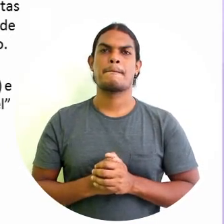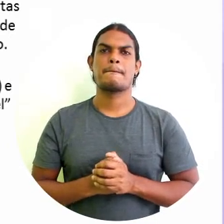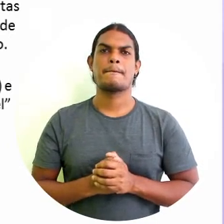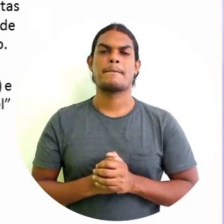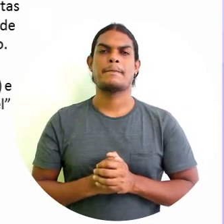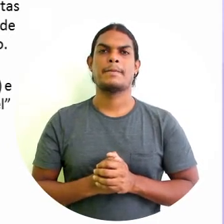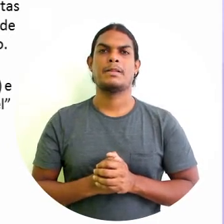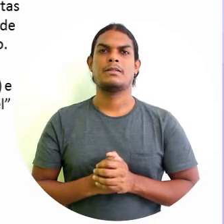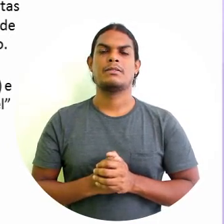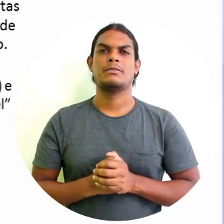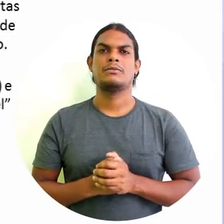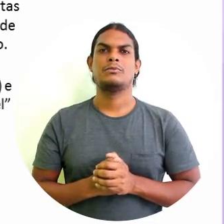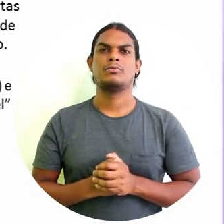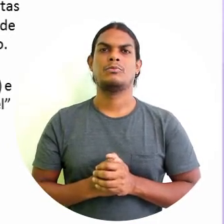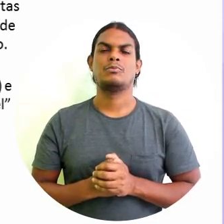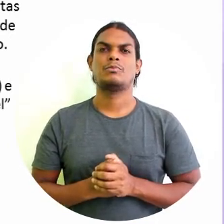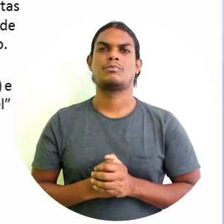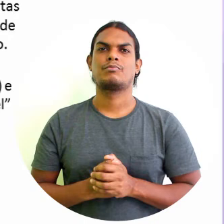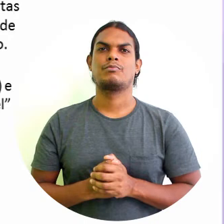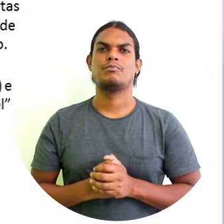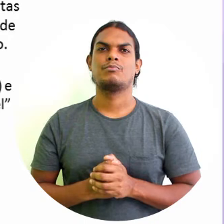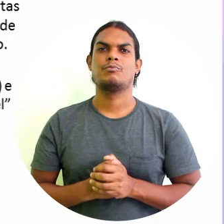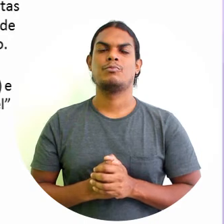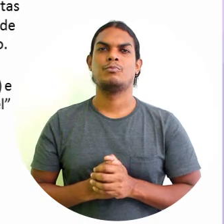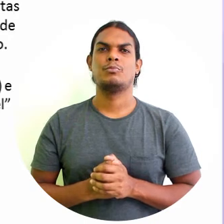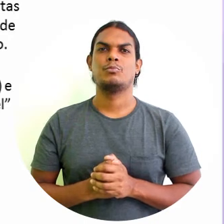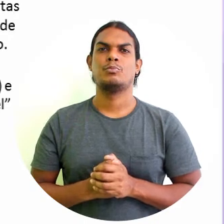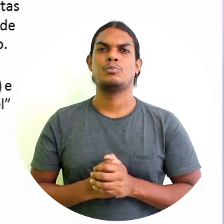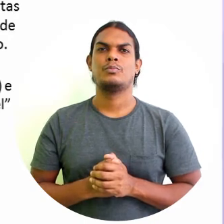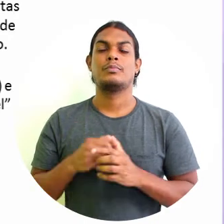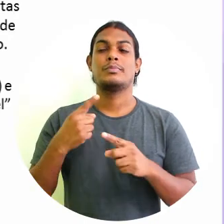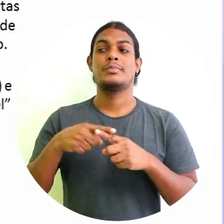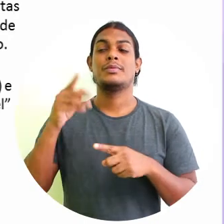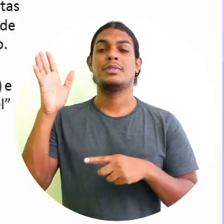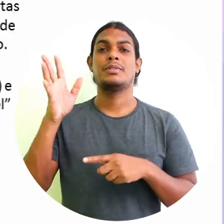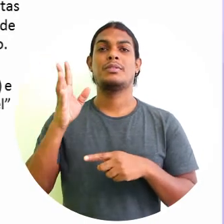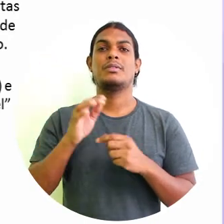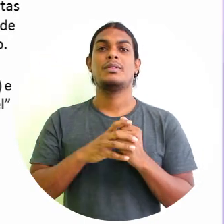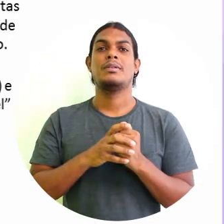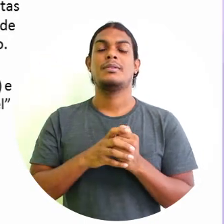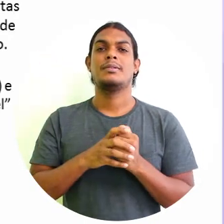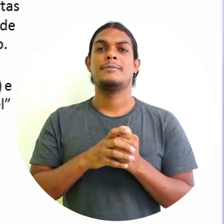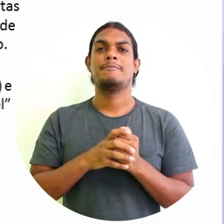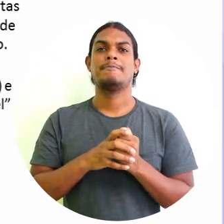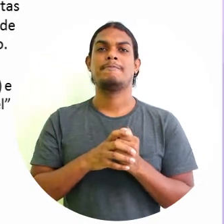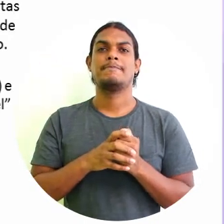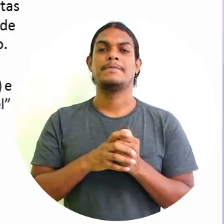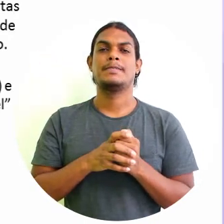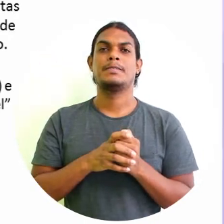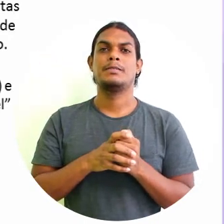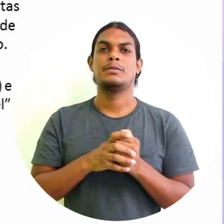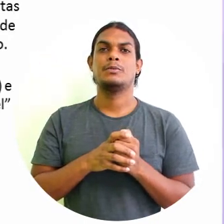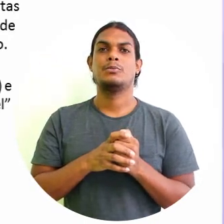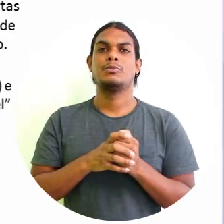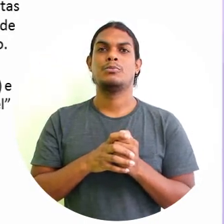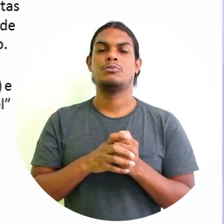O que acontecia era uma gama de possibilidades que surgia, por isso que ele foi considerado um artista matemático e, sobretudo, um artista